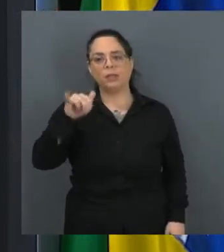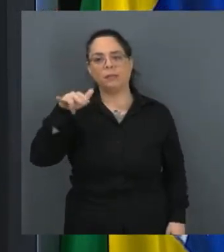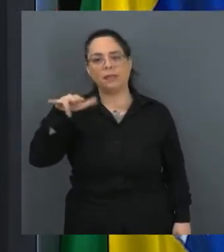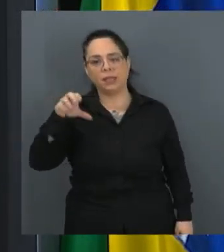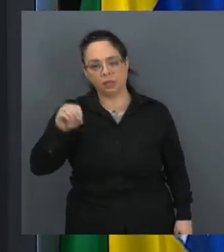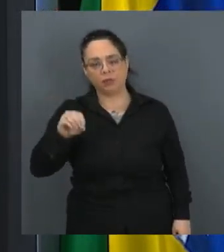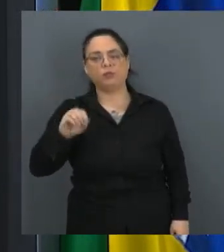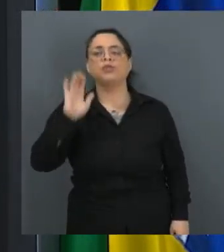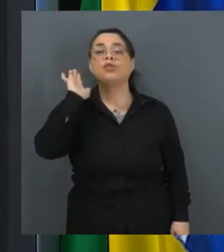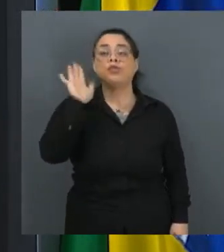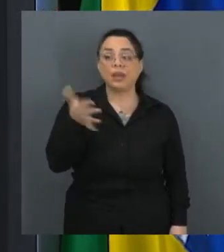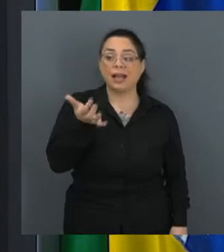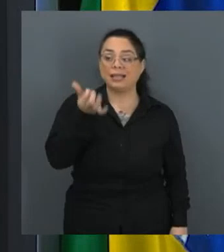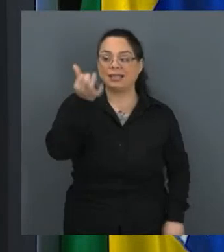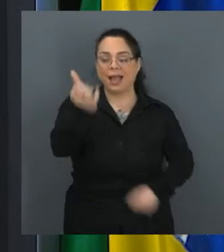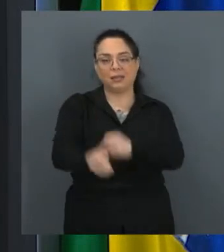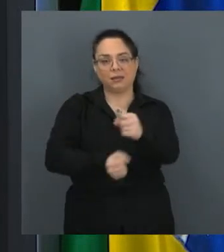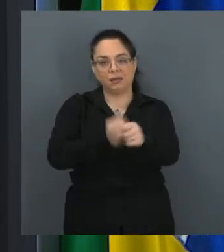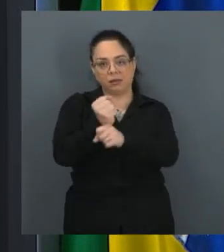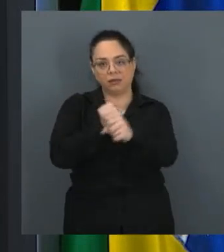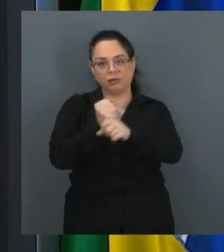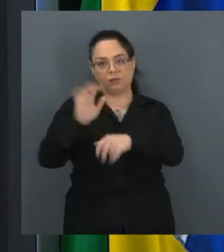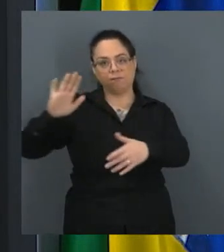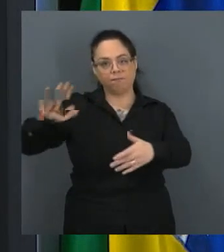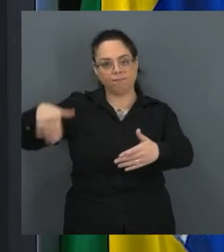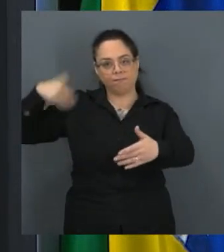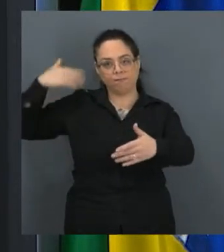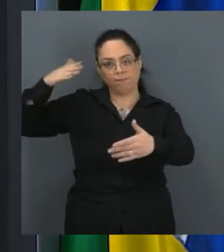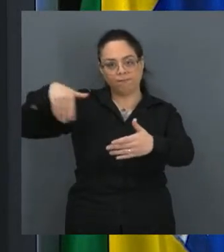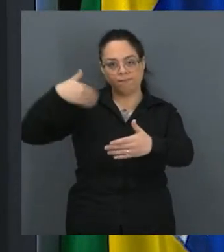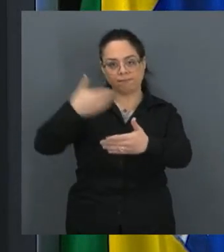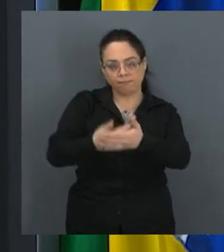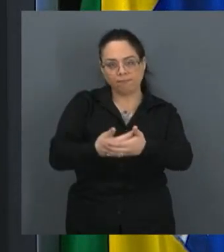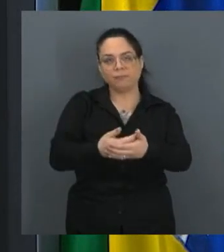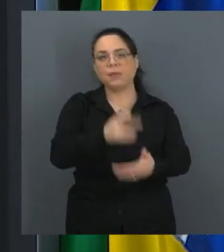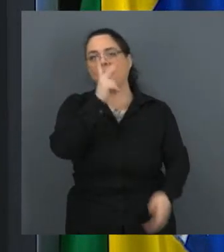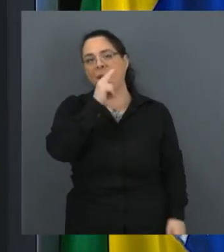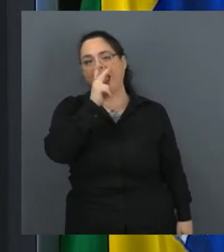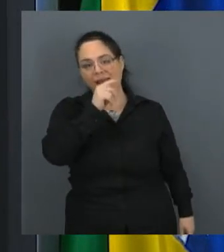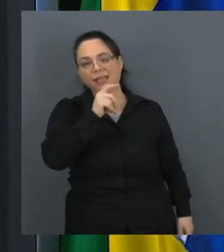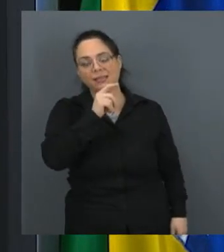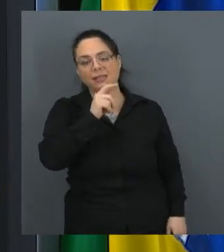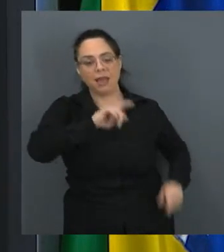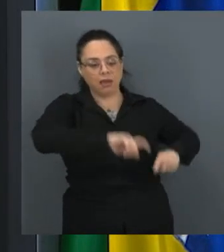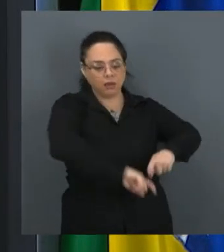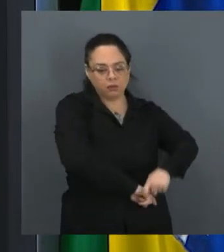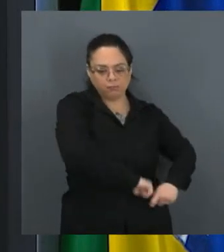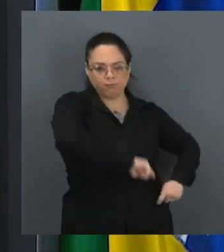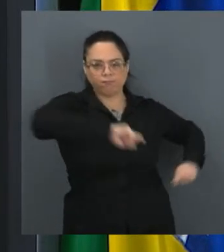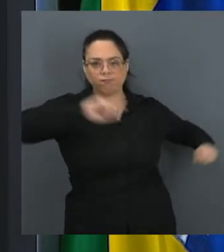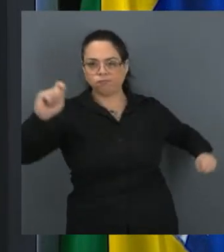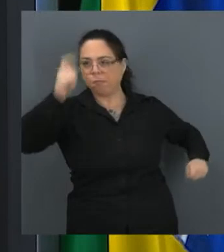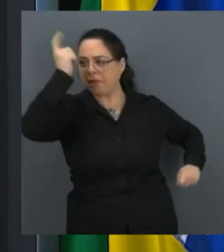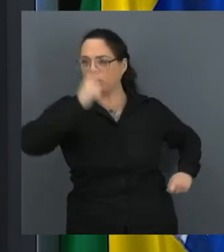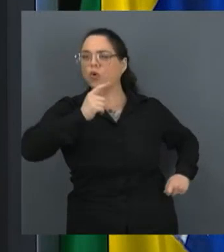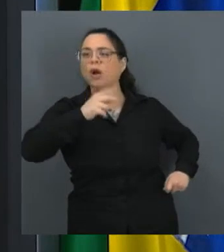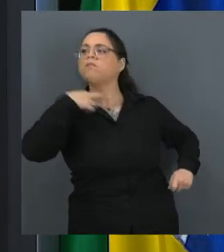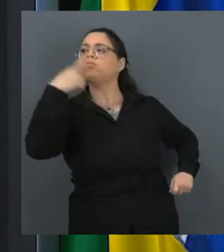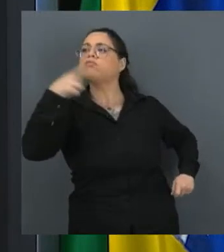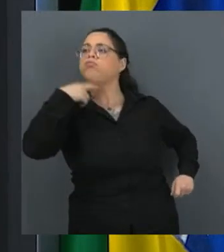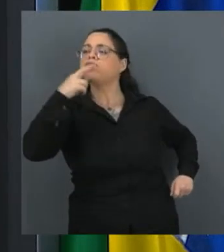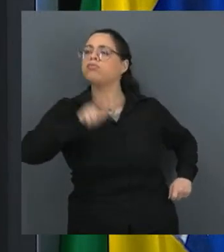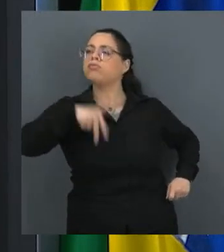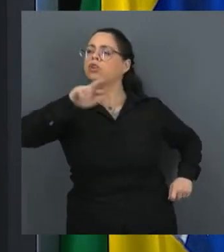6 anos. 6 anos. É uma espada na cabeça de quem critica, de quem tem uma